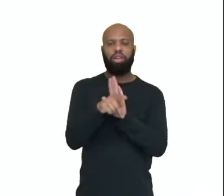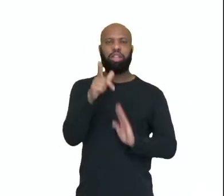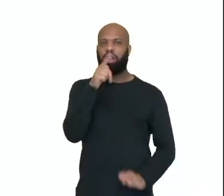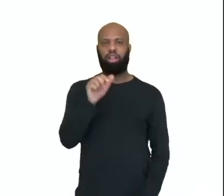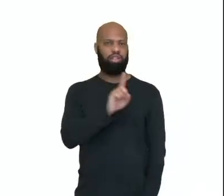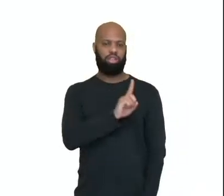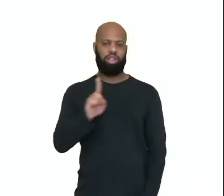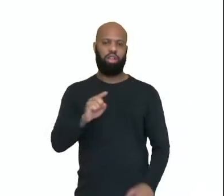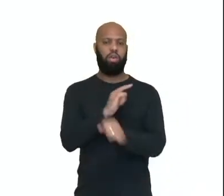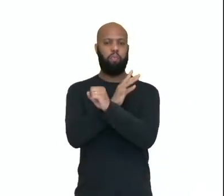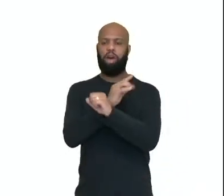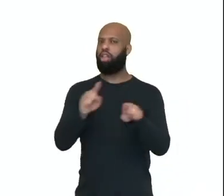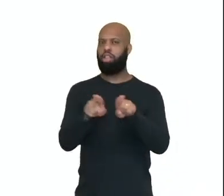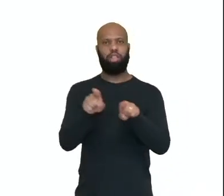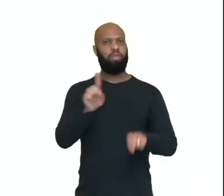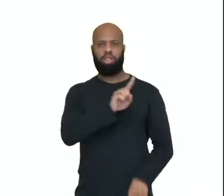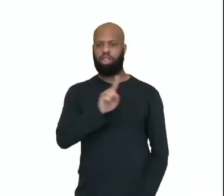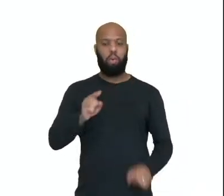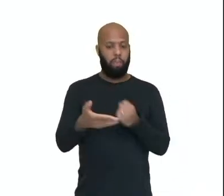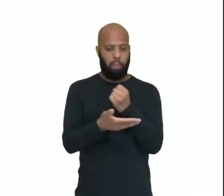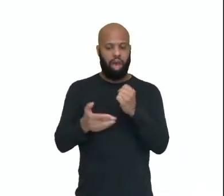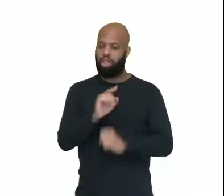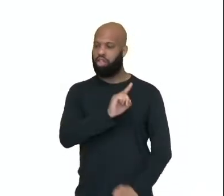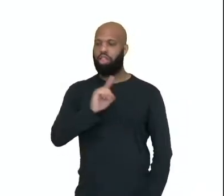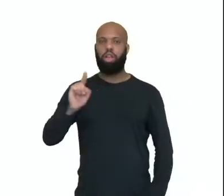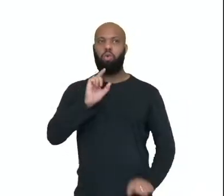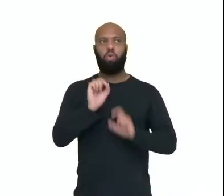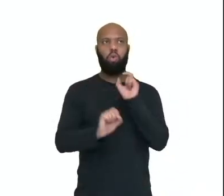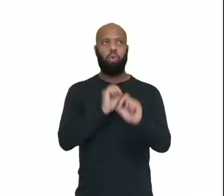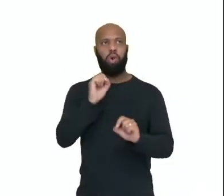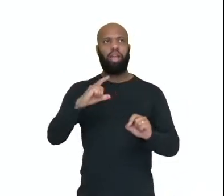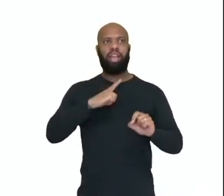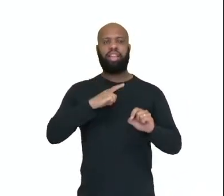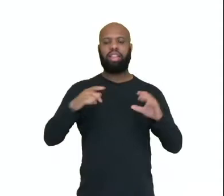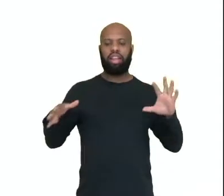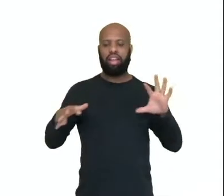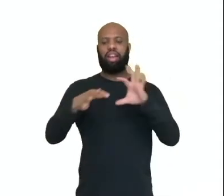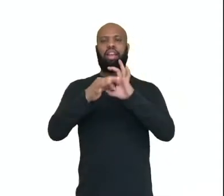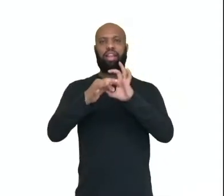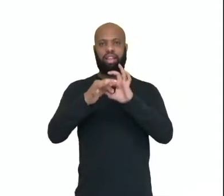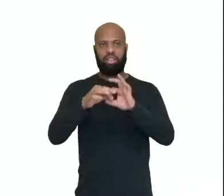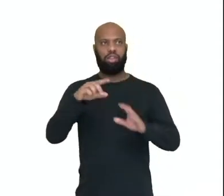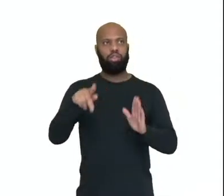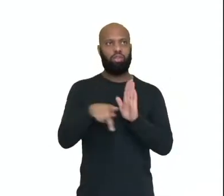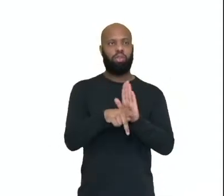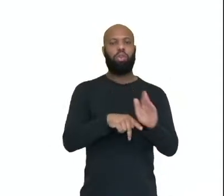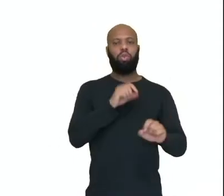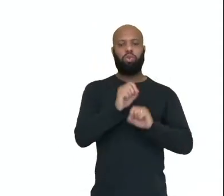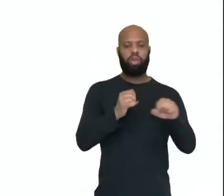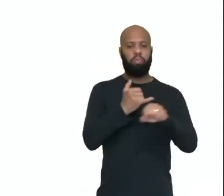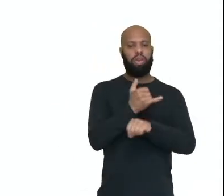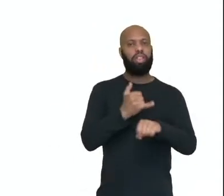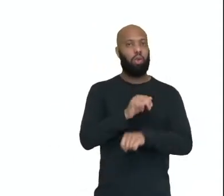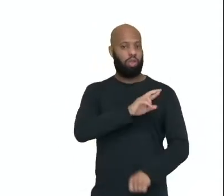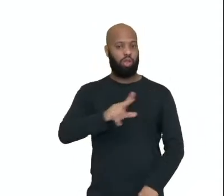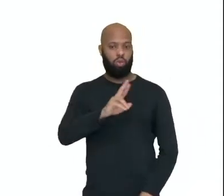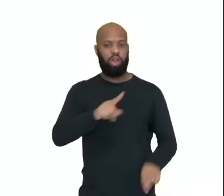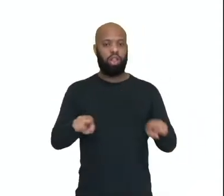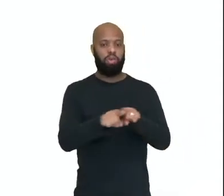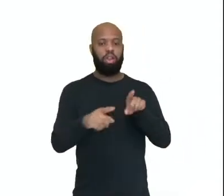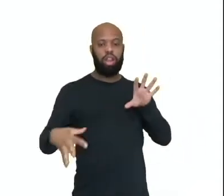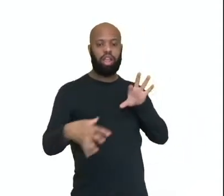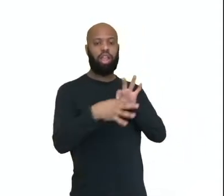ácidos ou com as bases. São óxidos covalentes, ou seja, formado por ametais, por ligações covalentes. E